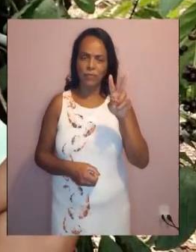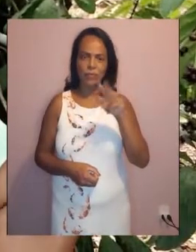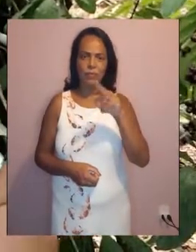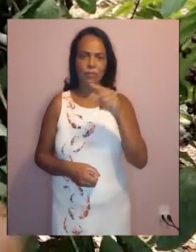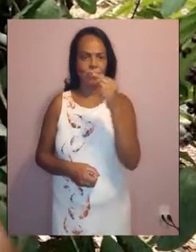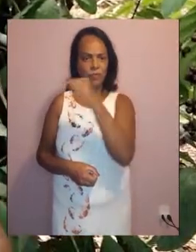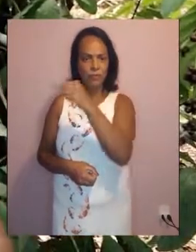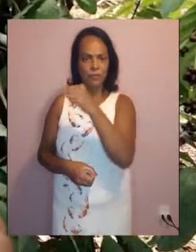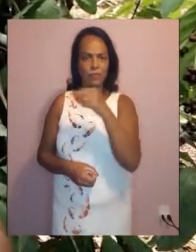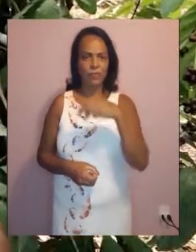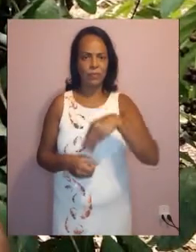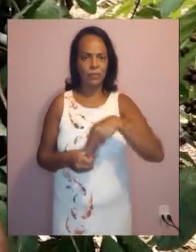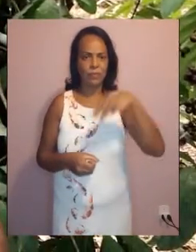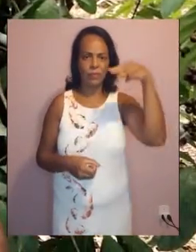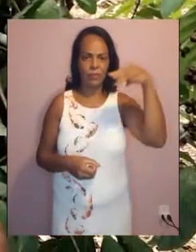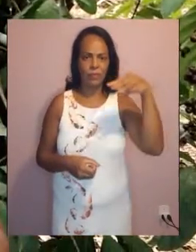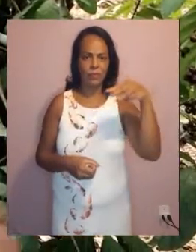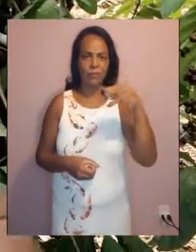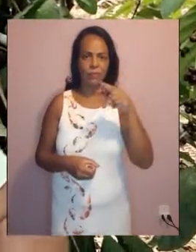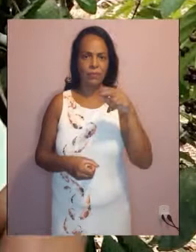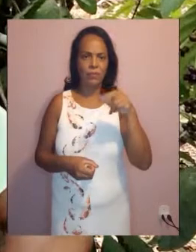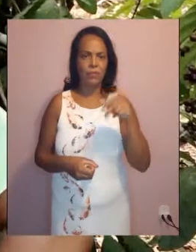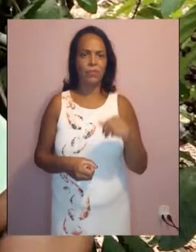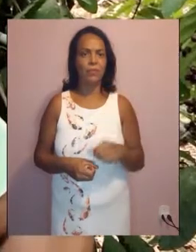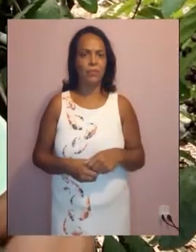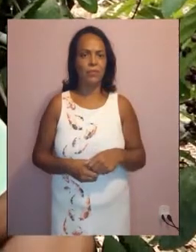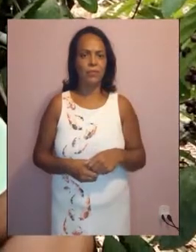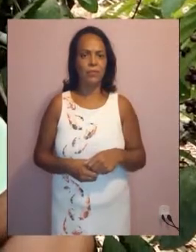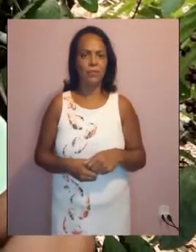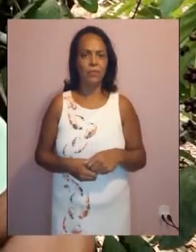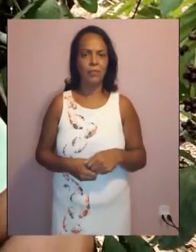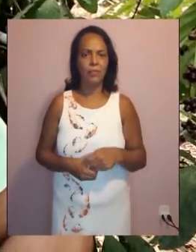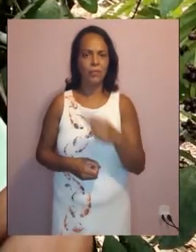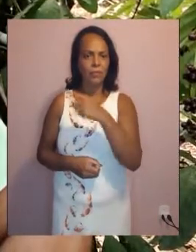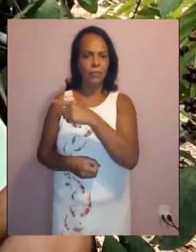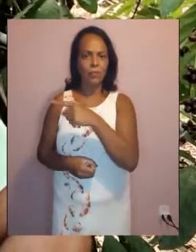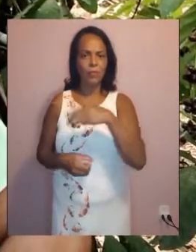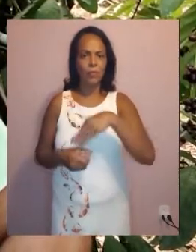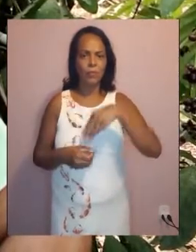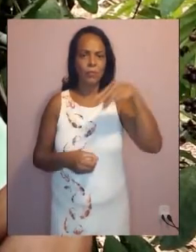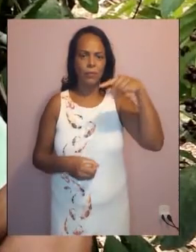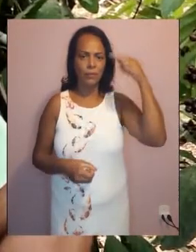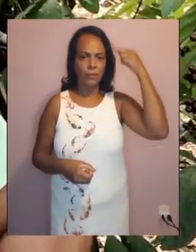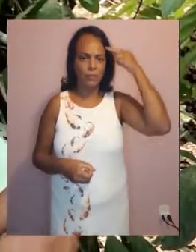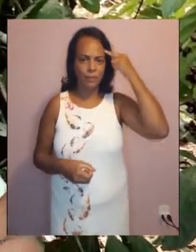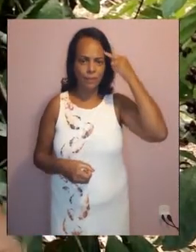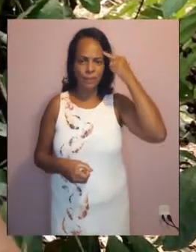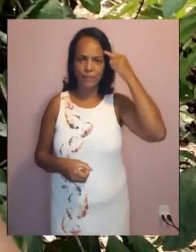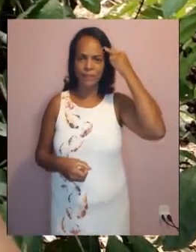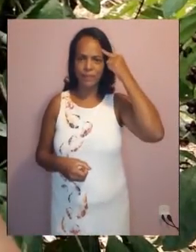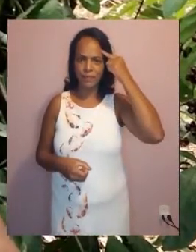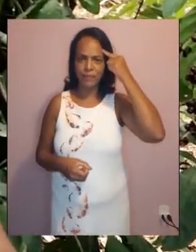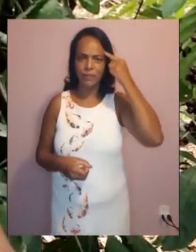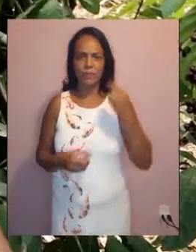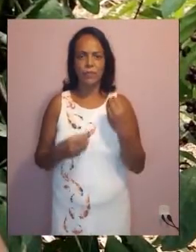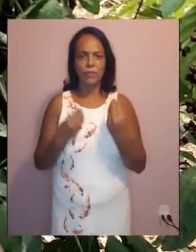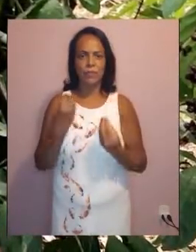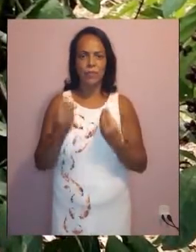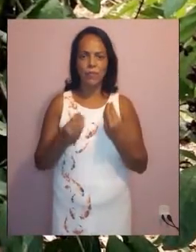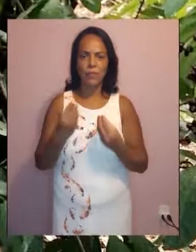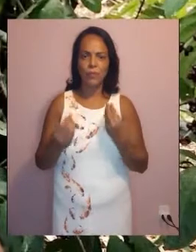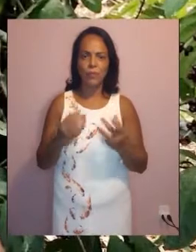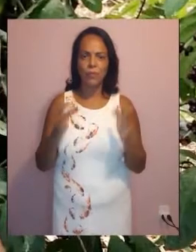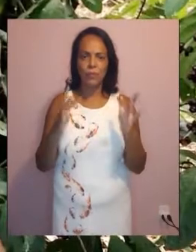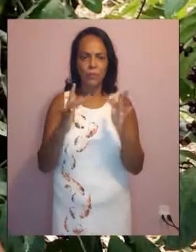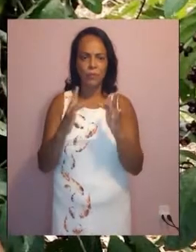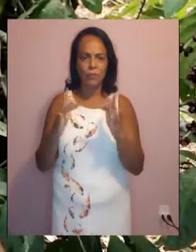assim, com humildade ele pensou, ele disse, bem, como eu estou tendo este contato com